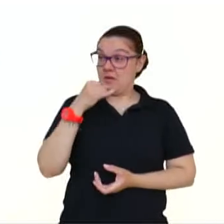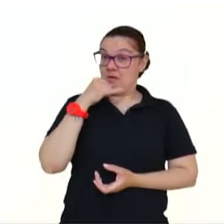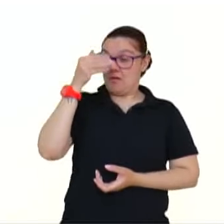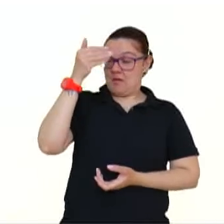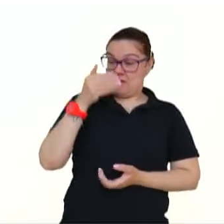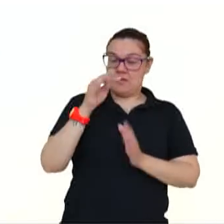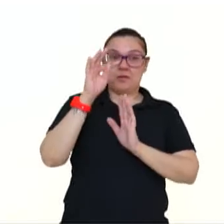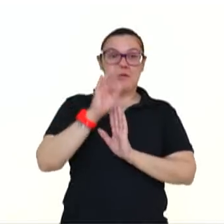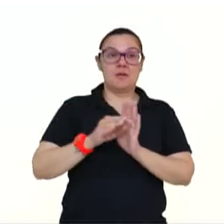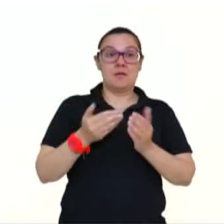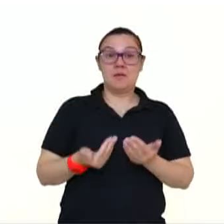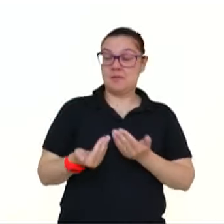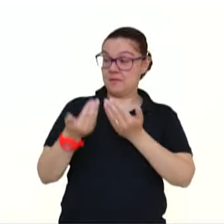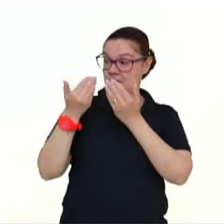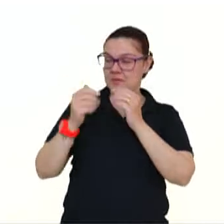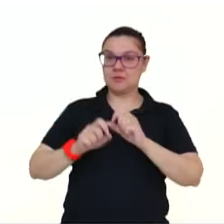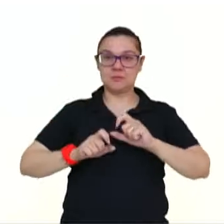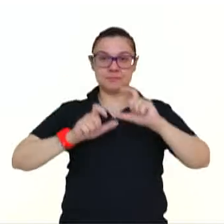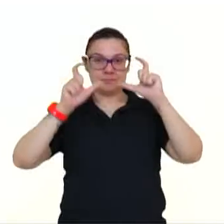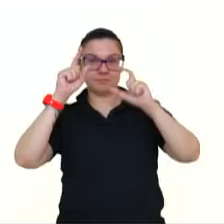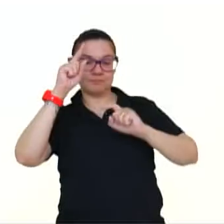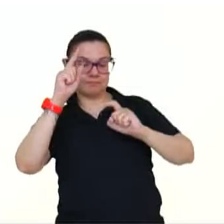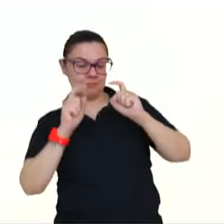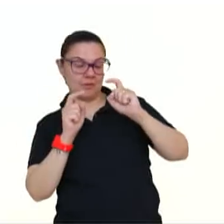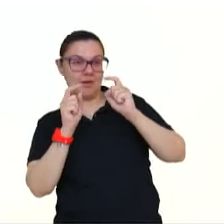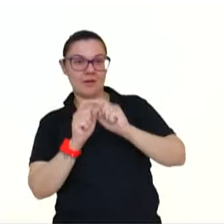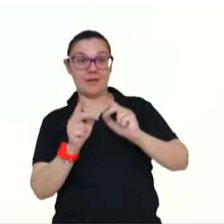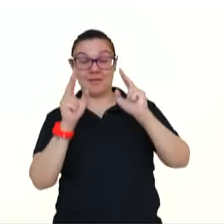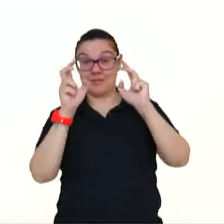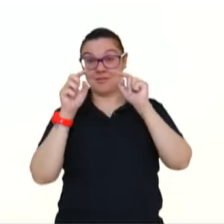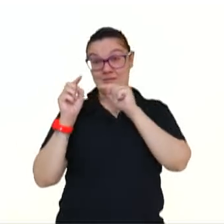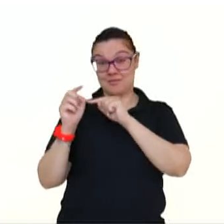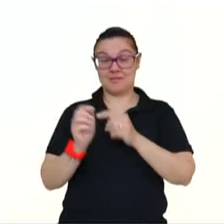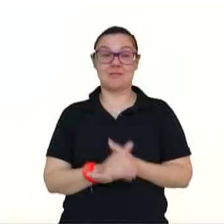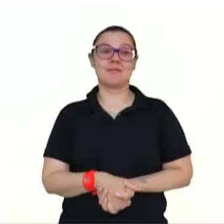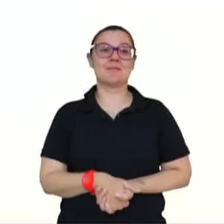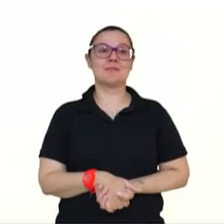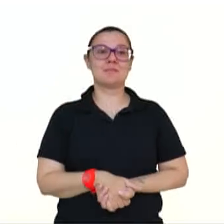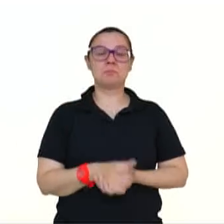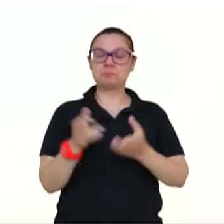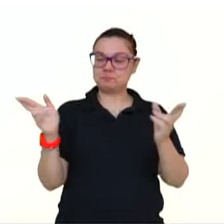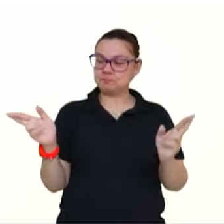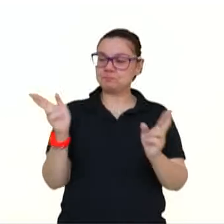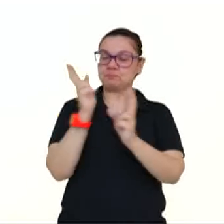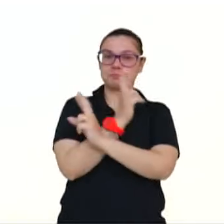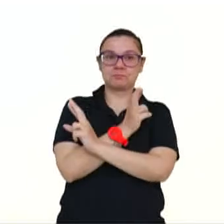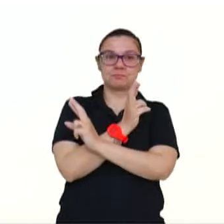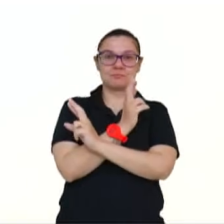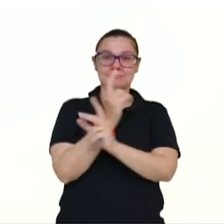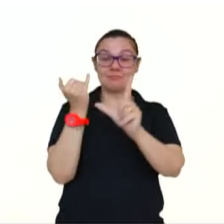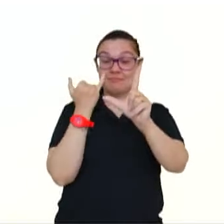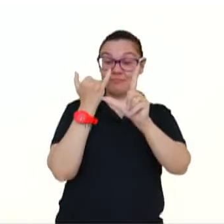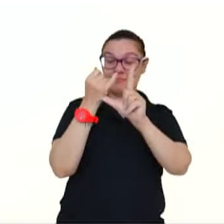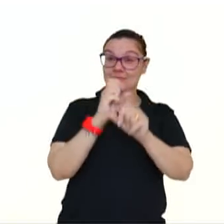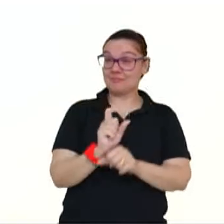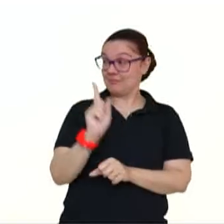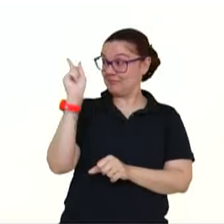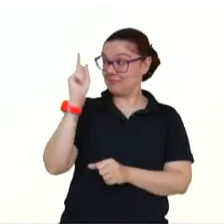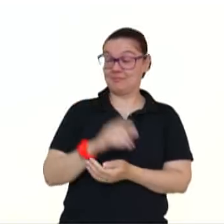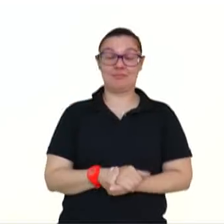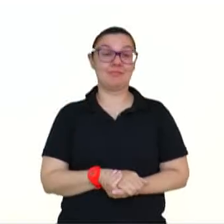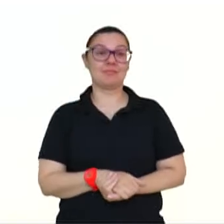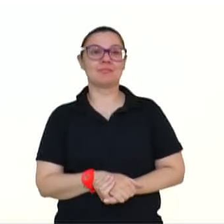Observe o texto abaixo, atentando-se à expressão destacada e relacionando com a imagem reproduzida do